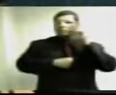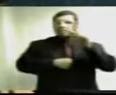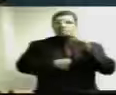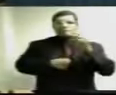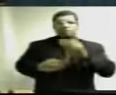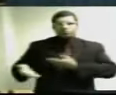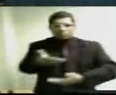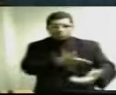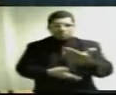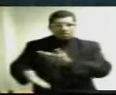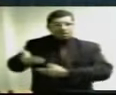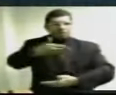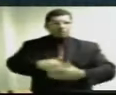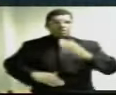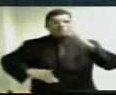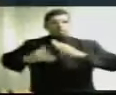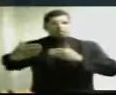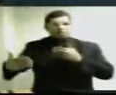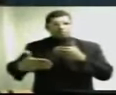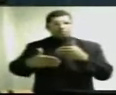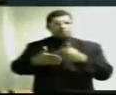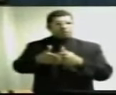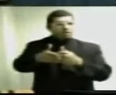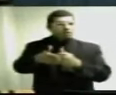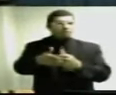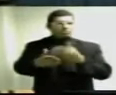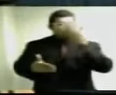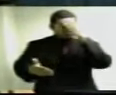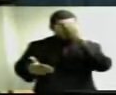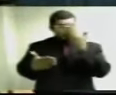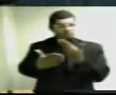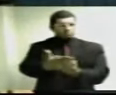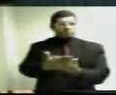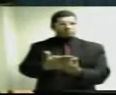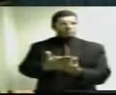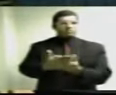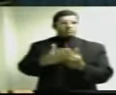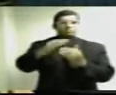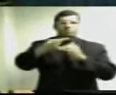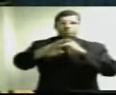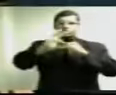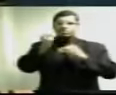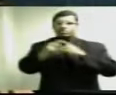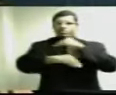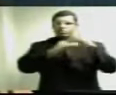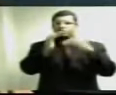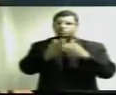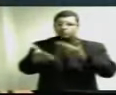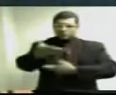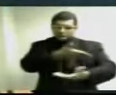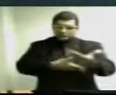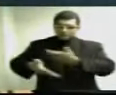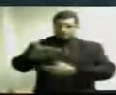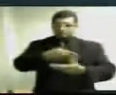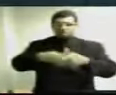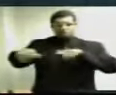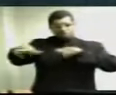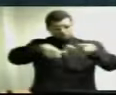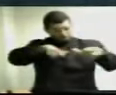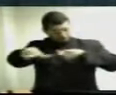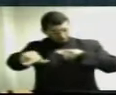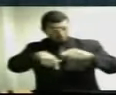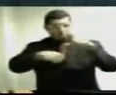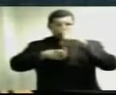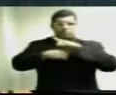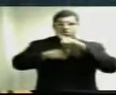uma relação de proximidade, de confiança e, acima de tudo, uma relação de um parlamento